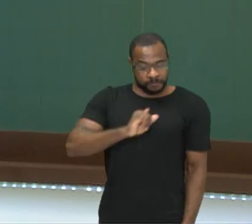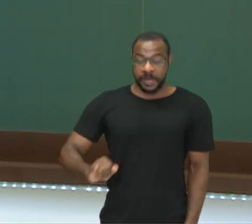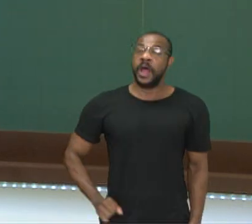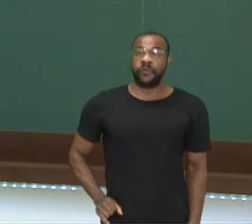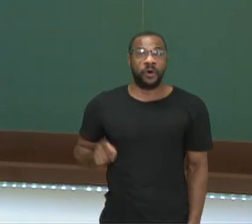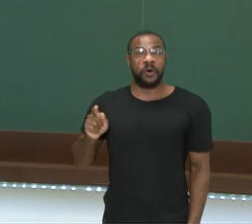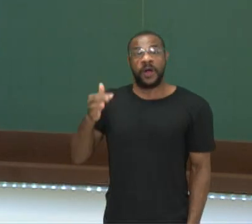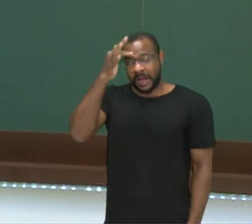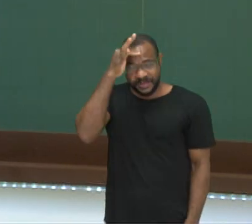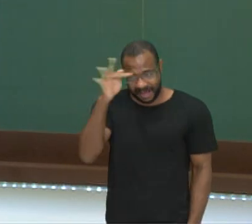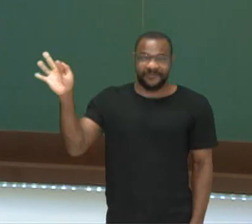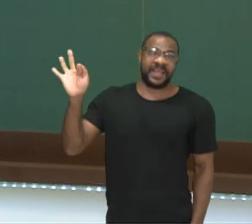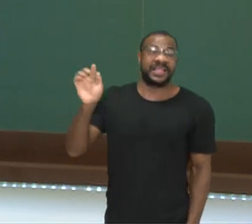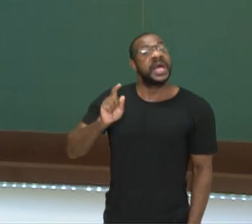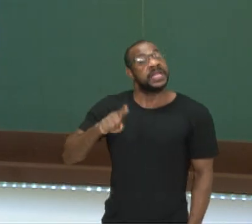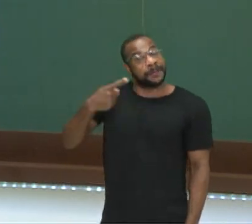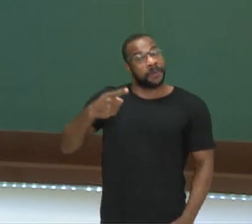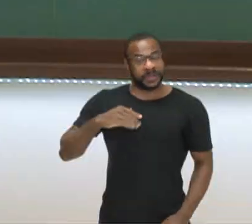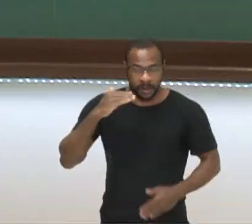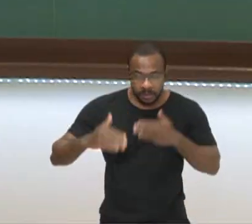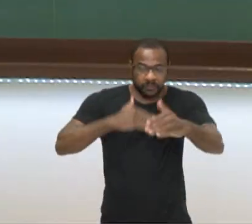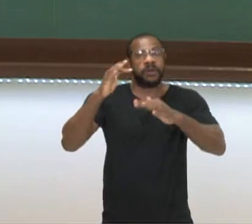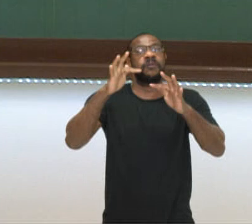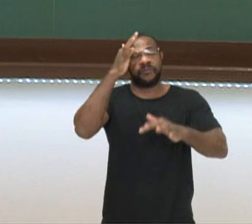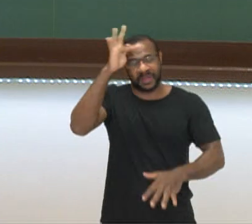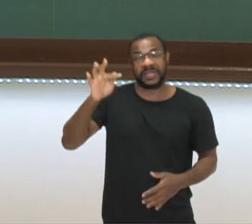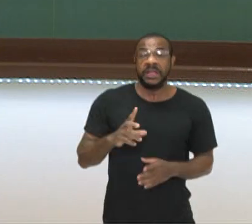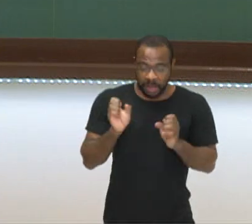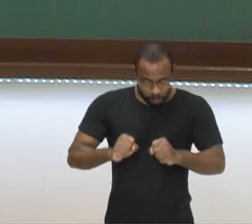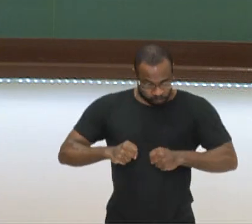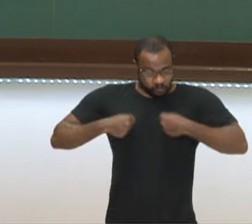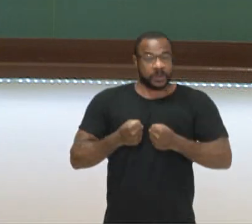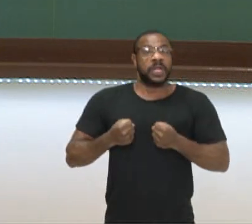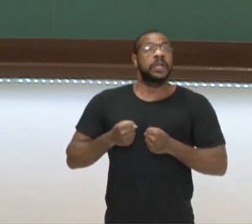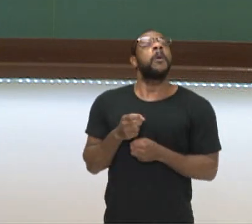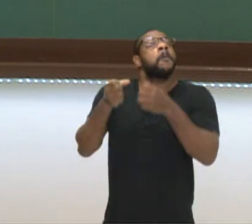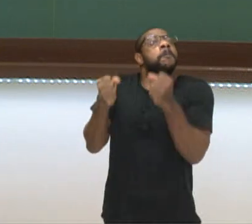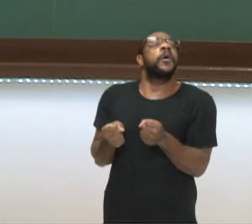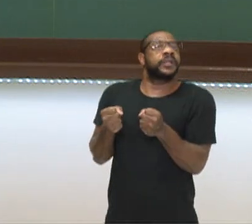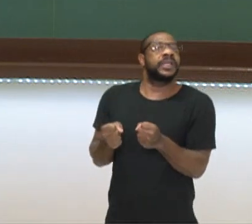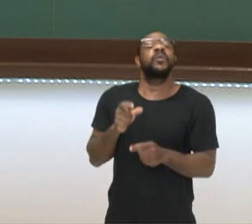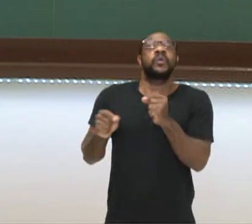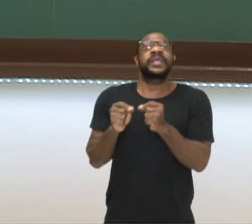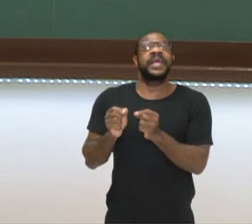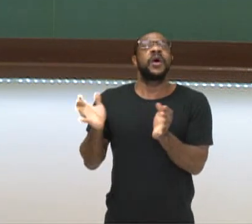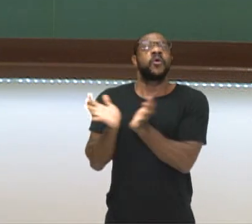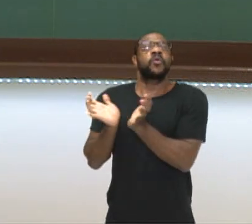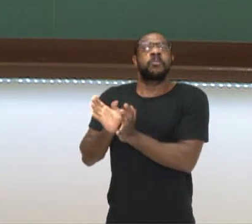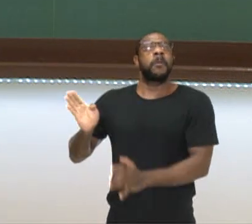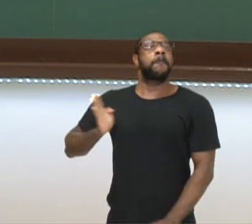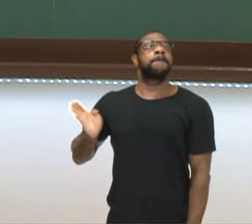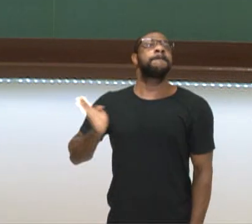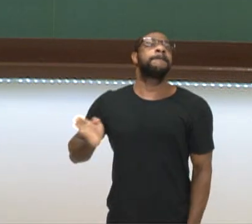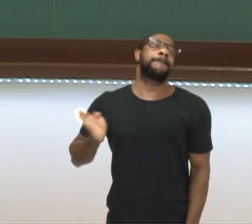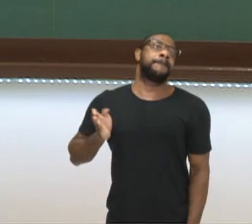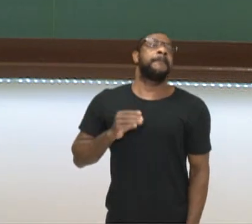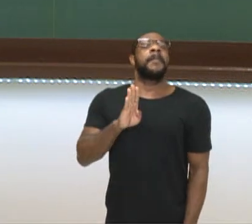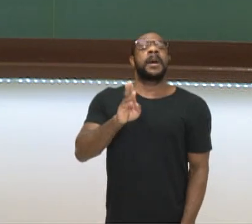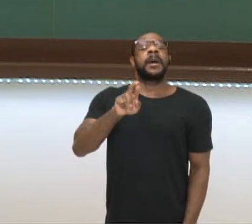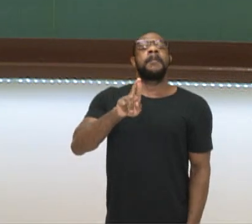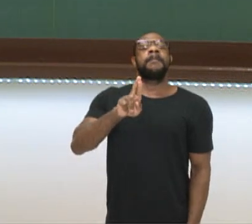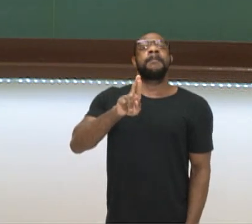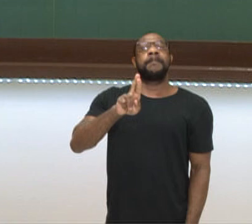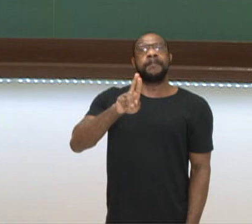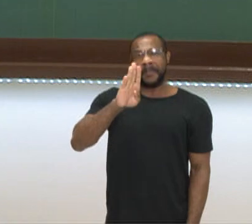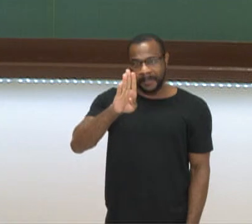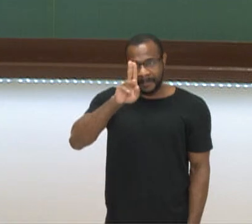após a Revolução Francesa, e ele vai fortalecer o poder da burguesia dentro da França. Mas isso